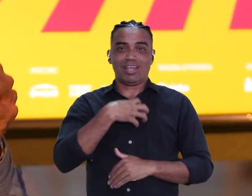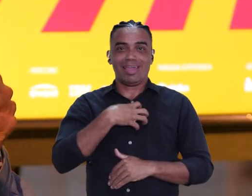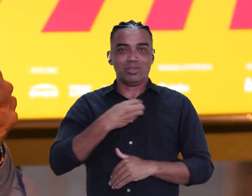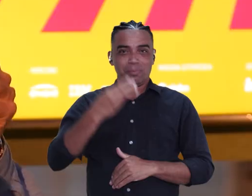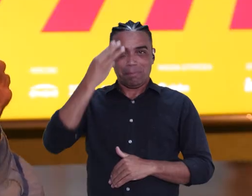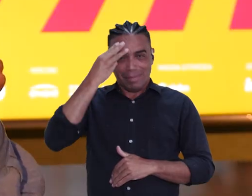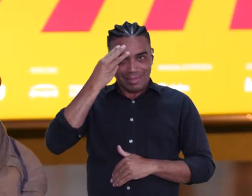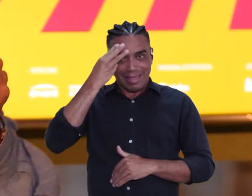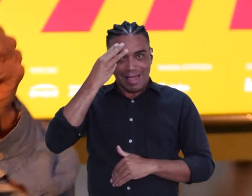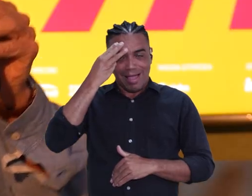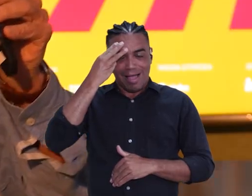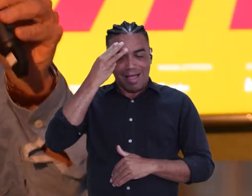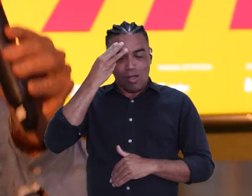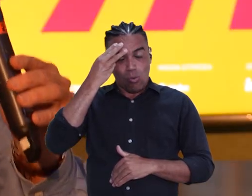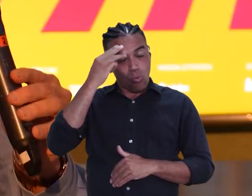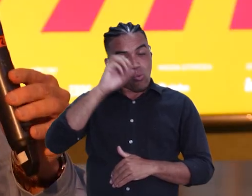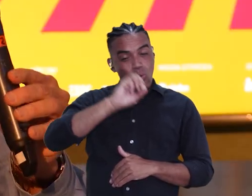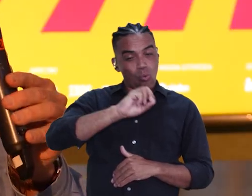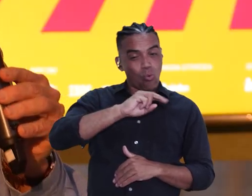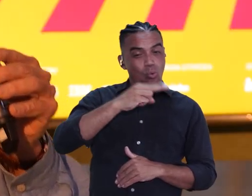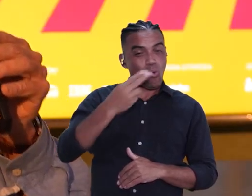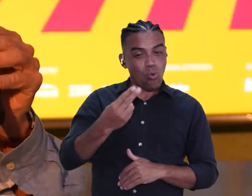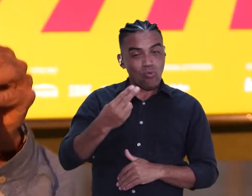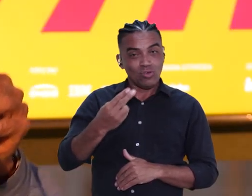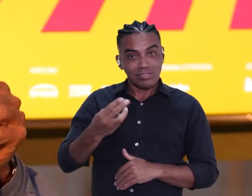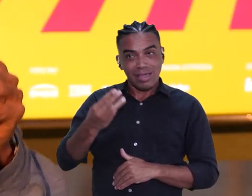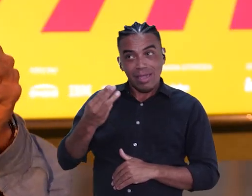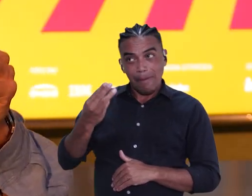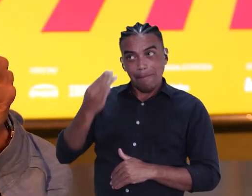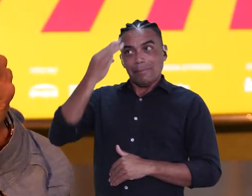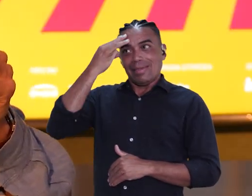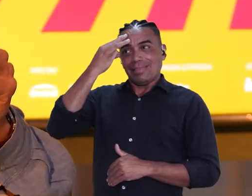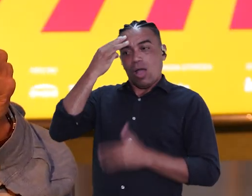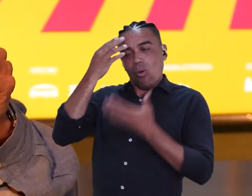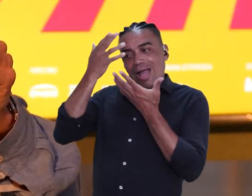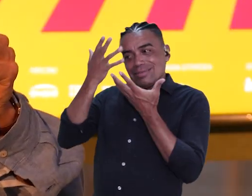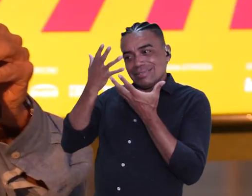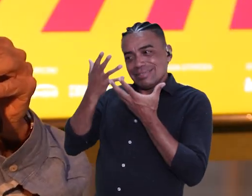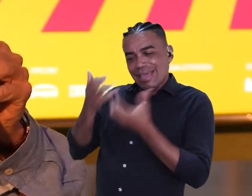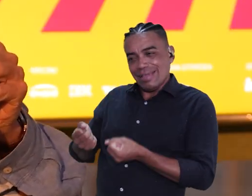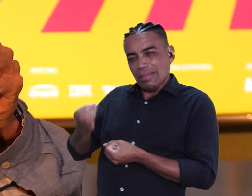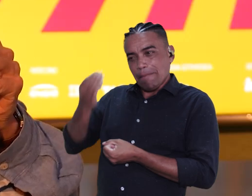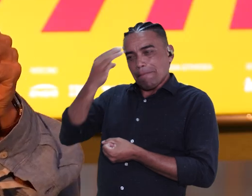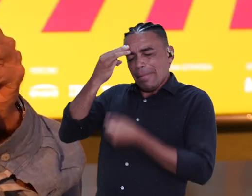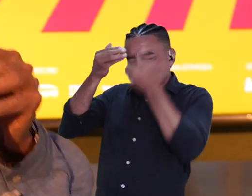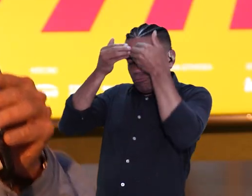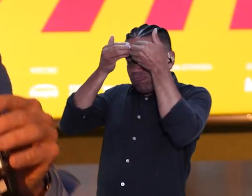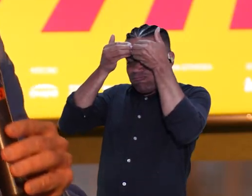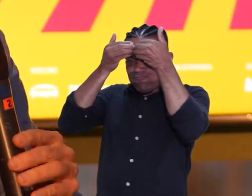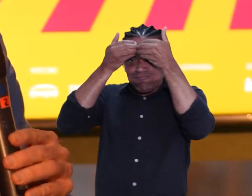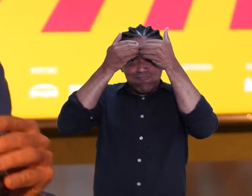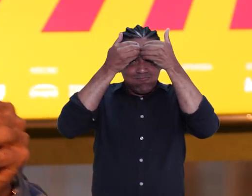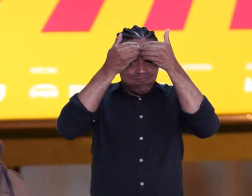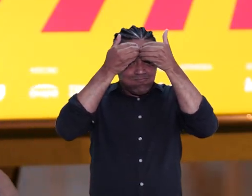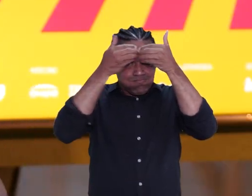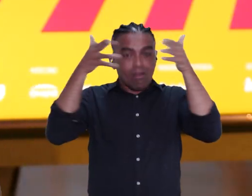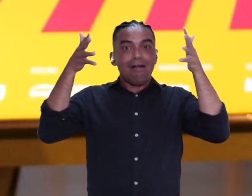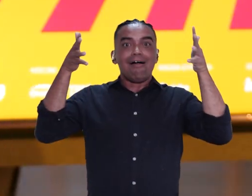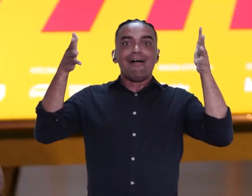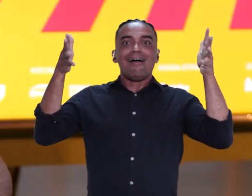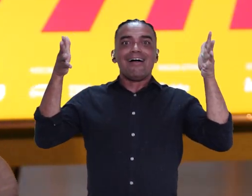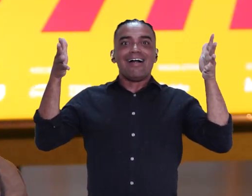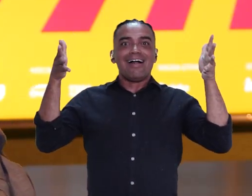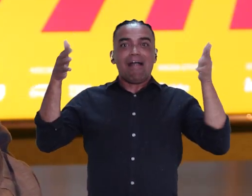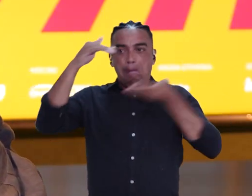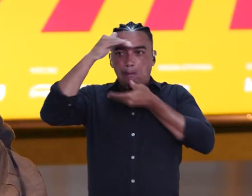ou você aceita que a mente está aberta, né? Como